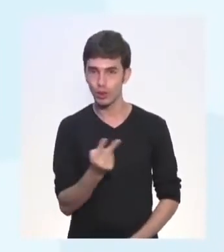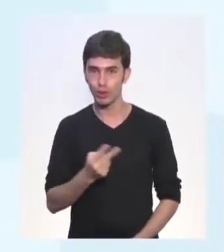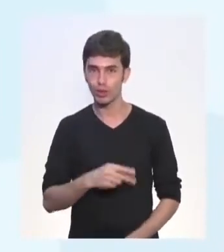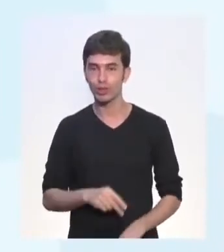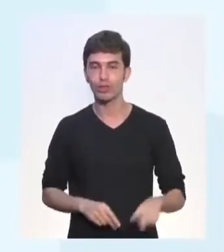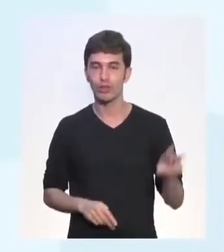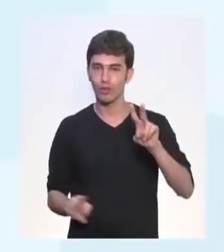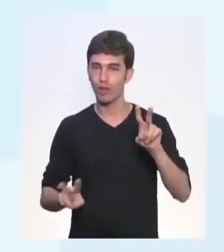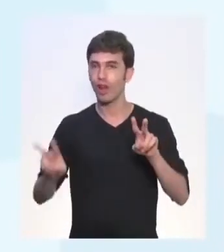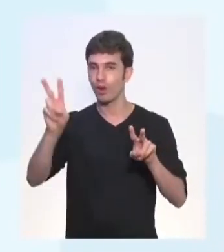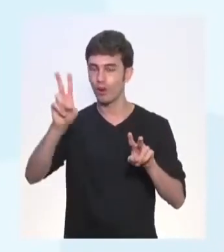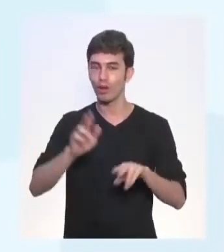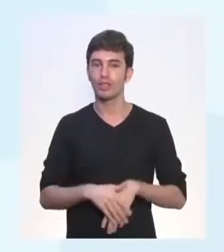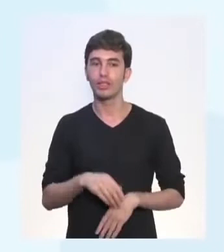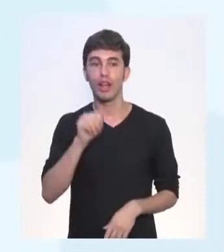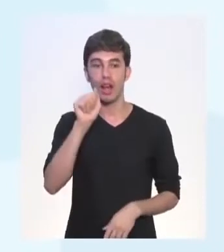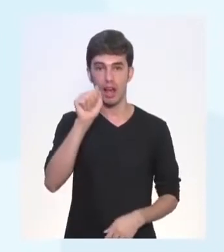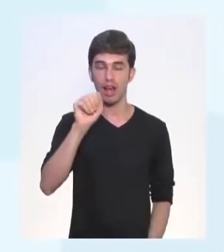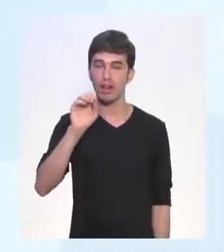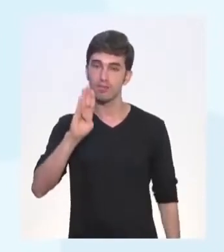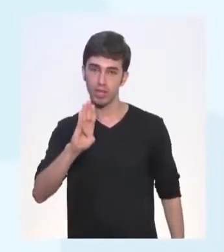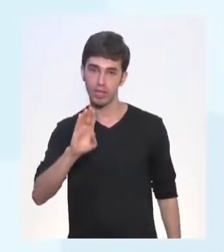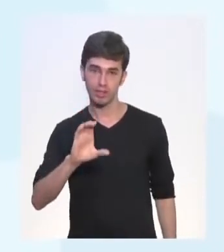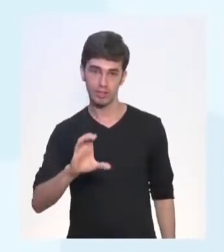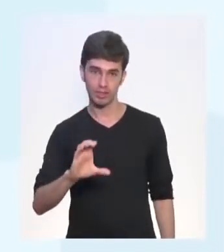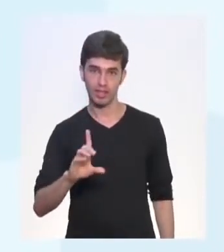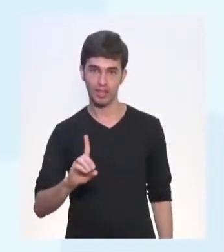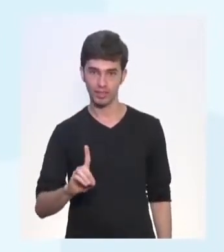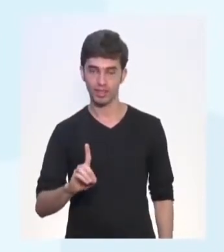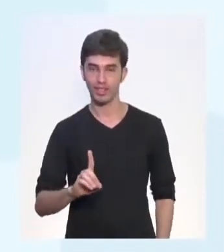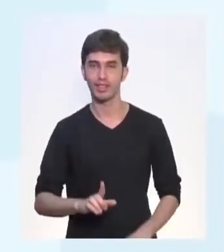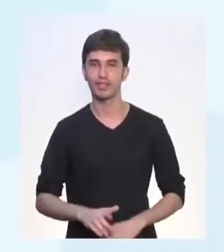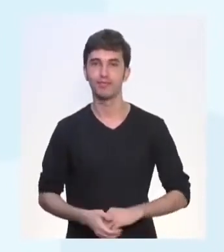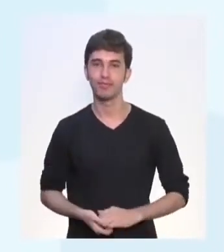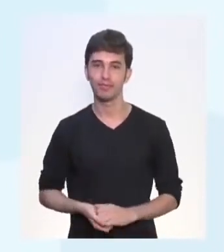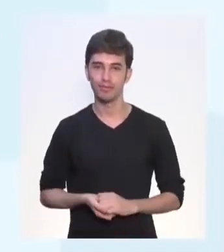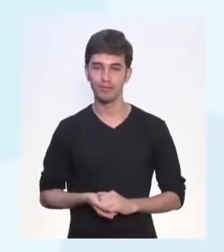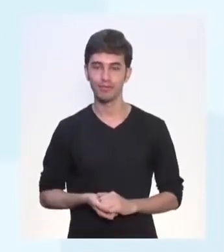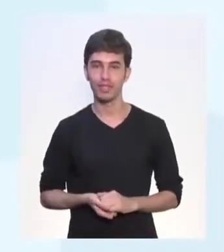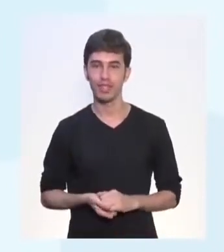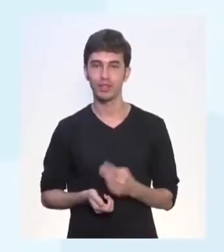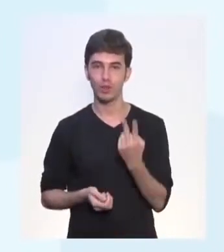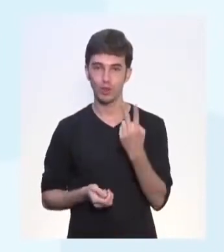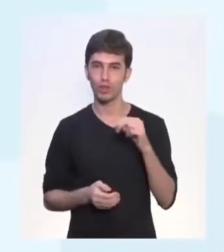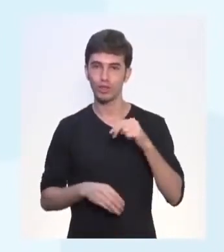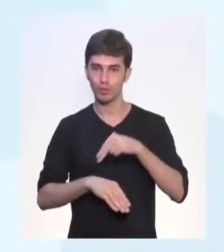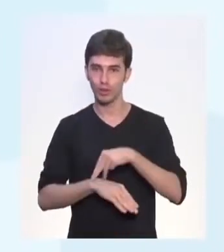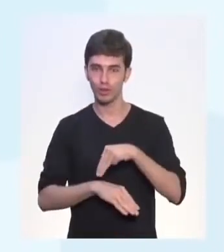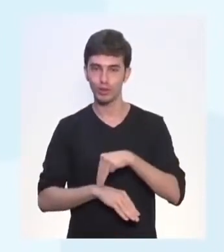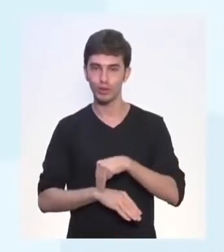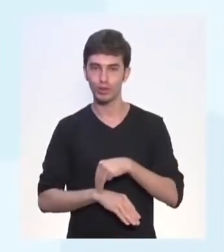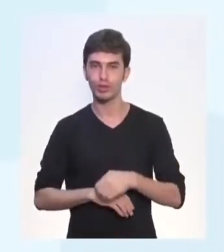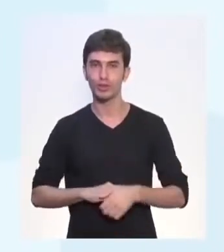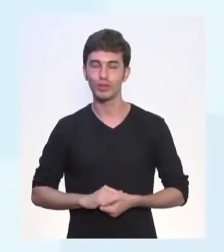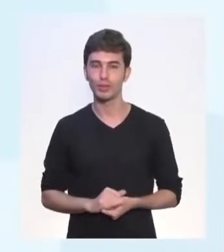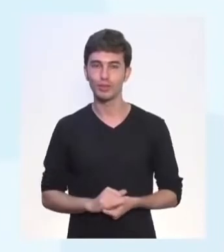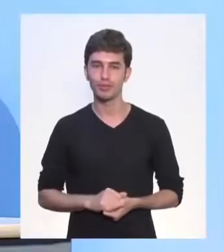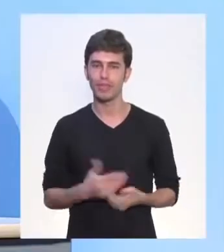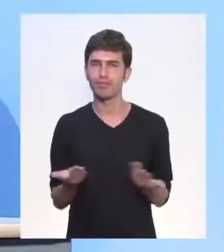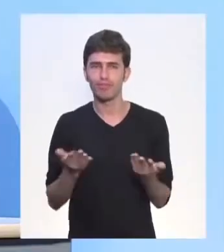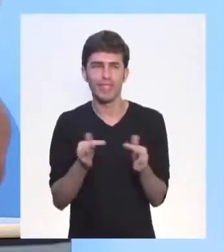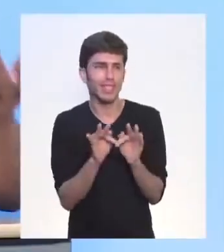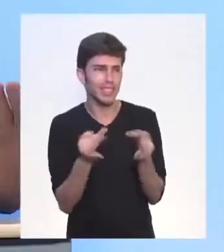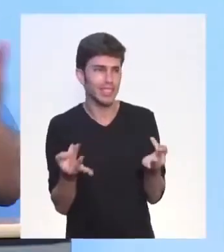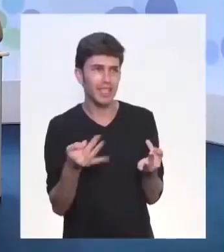esses valores aí na letra A, na letra B, na letra C e na letra D. Essa 2 minutinhos, Tony, pessoal. Exatamente, muito simples, né?